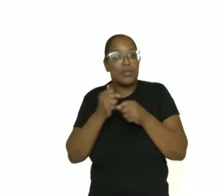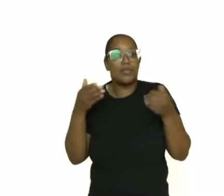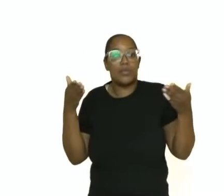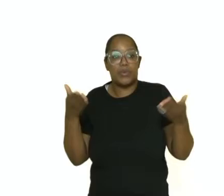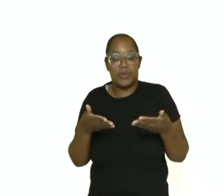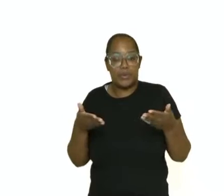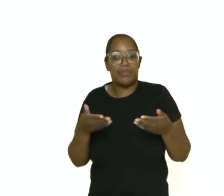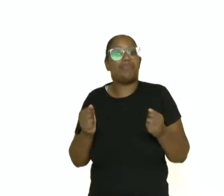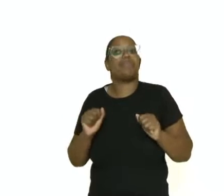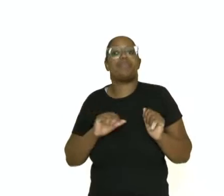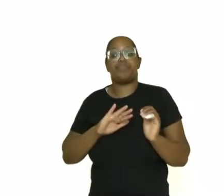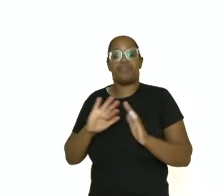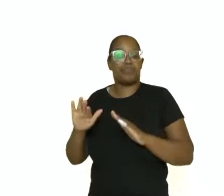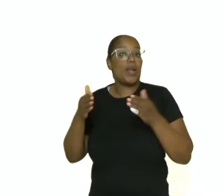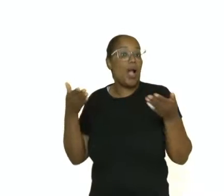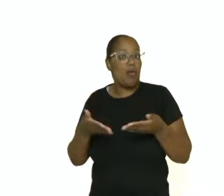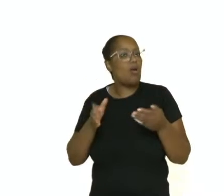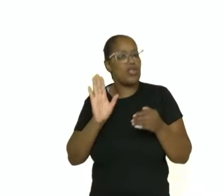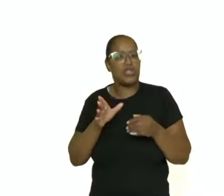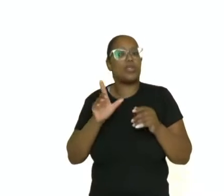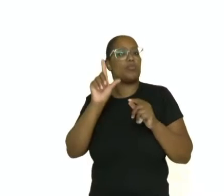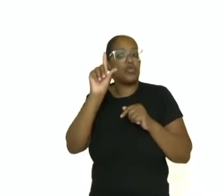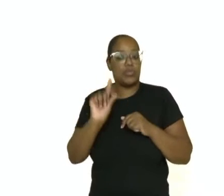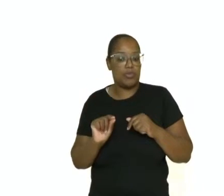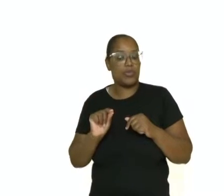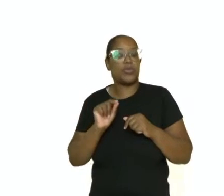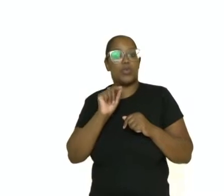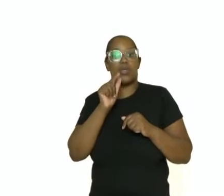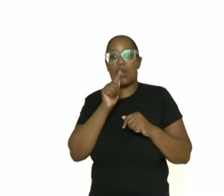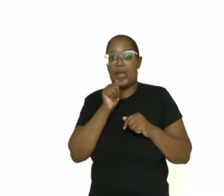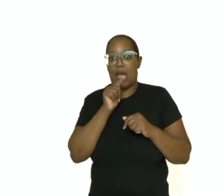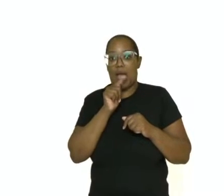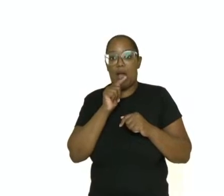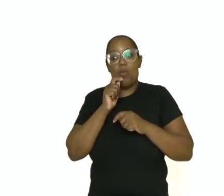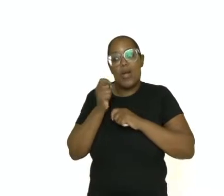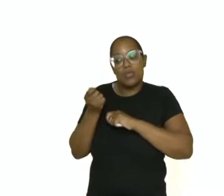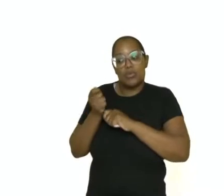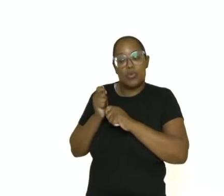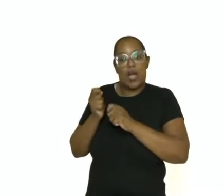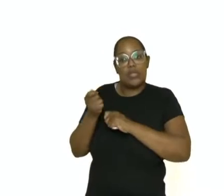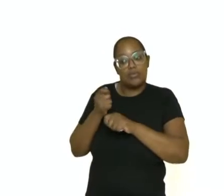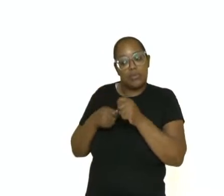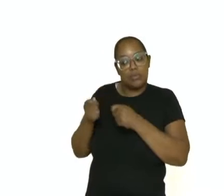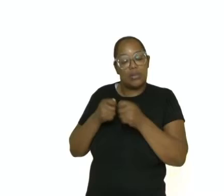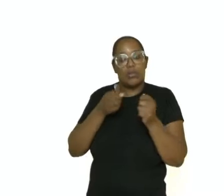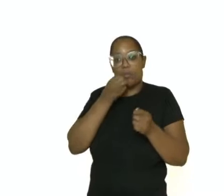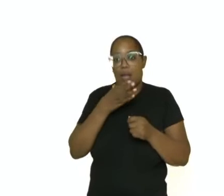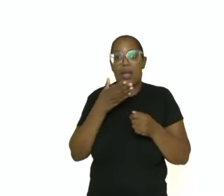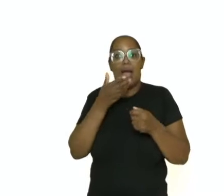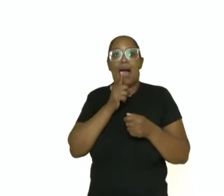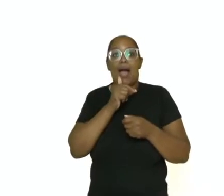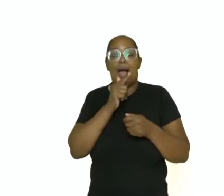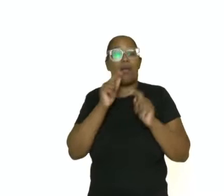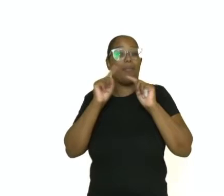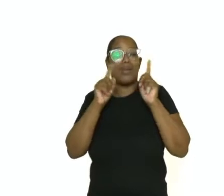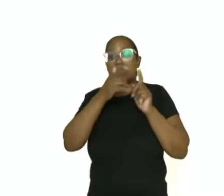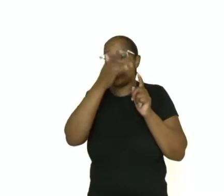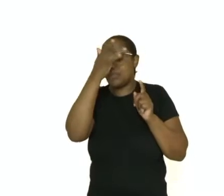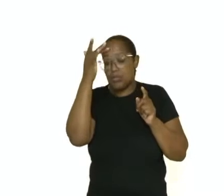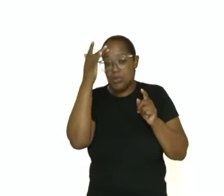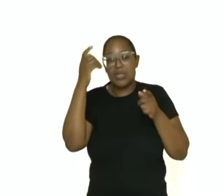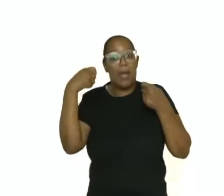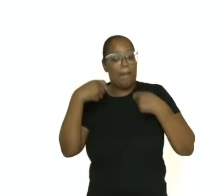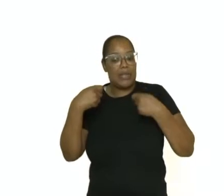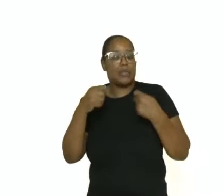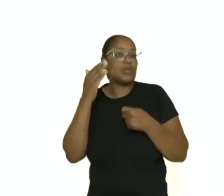Agora, já estamos economizando, mas acho que precisa ser algo mais difundido. As pessoas precisam colaborar mais